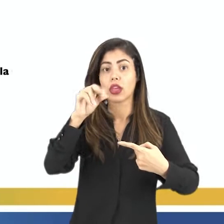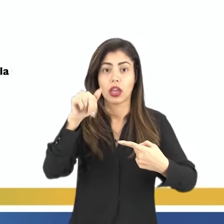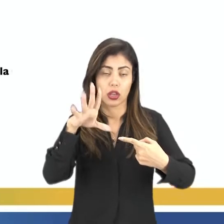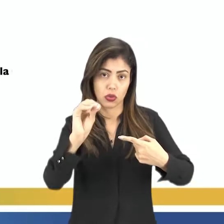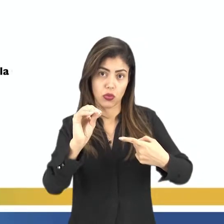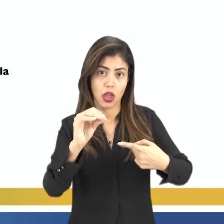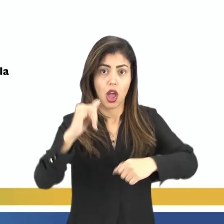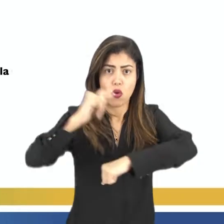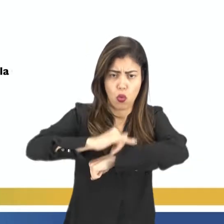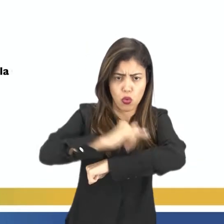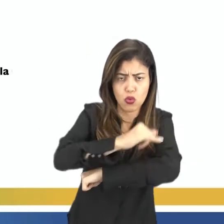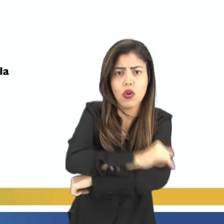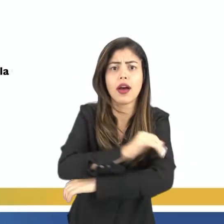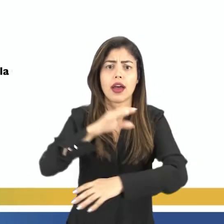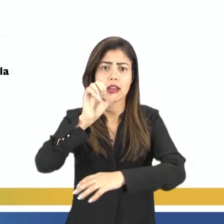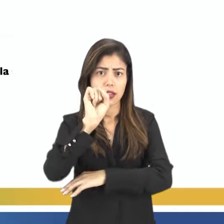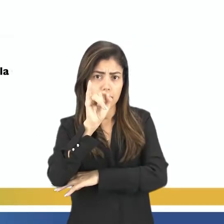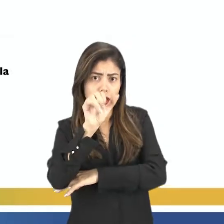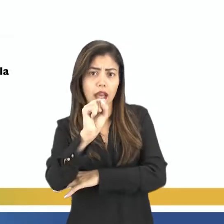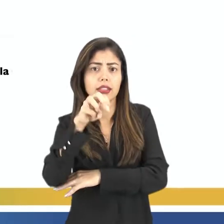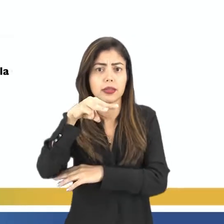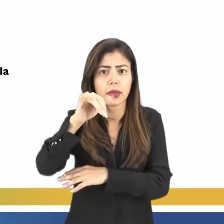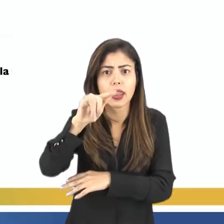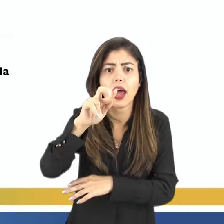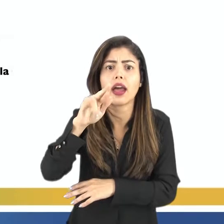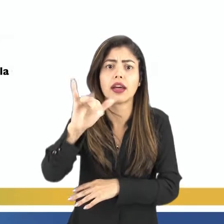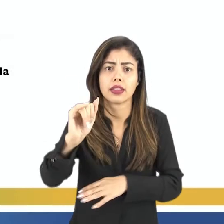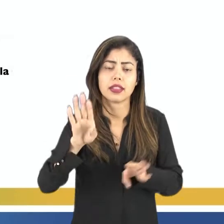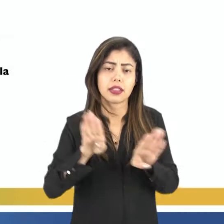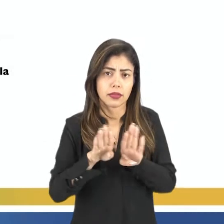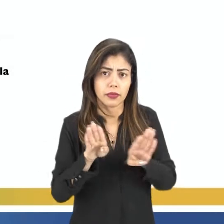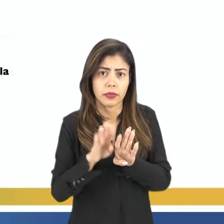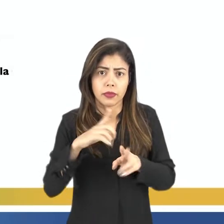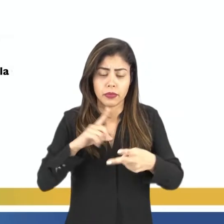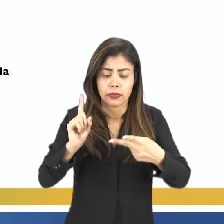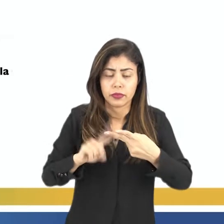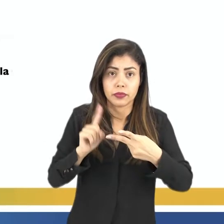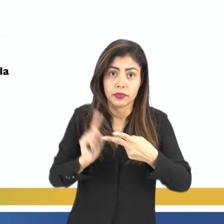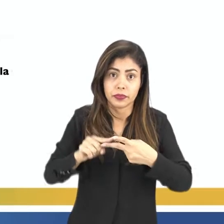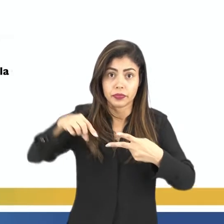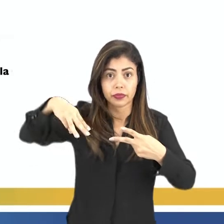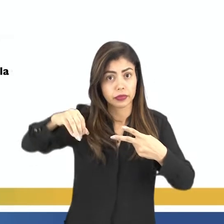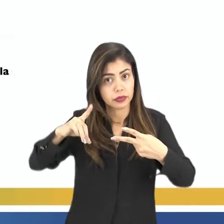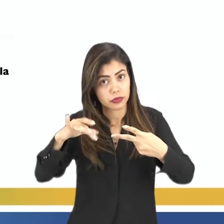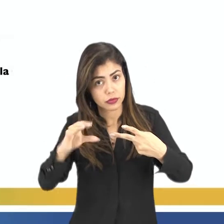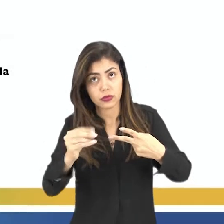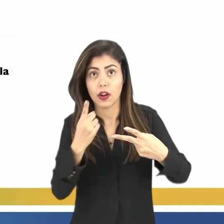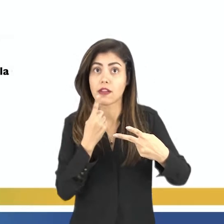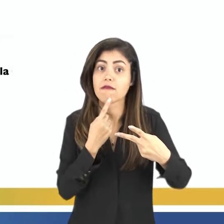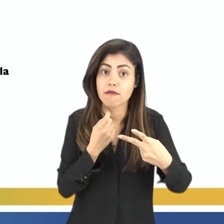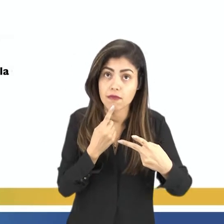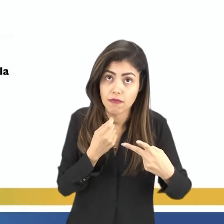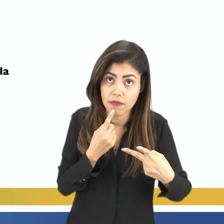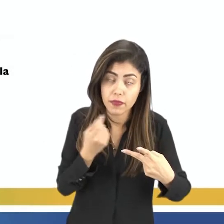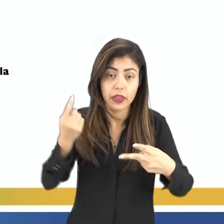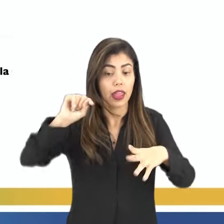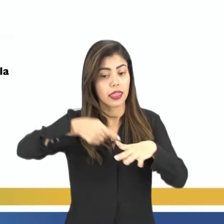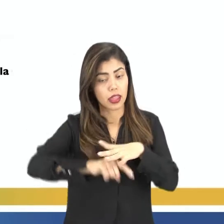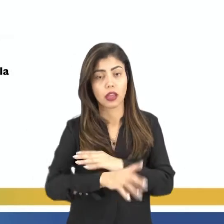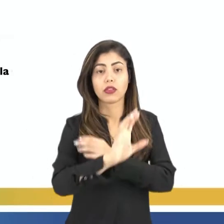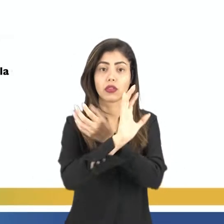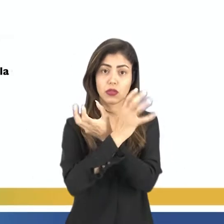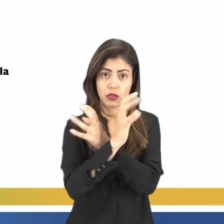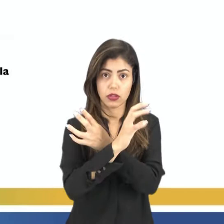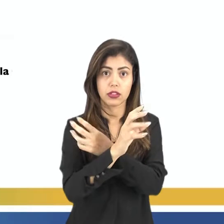ali em gordura e sais minerais, e nós vamos ter também aí a medula óssea vermelha dentro do osso,